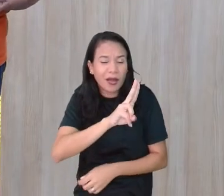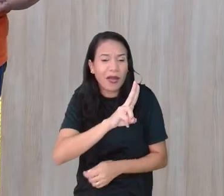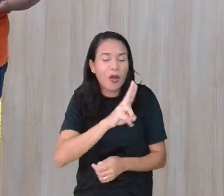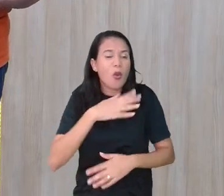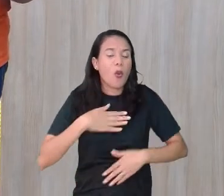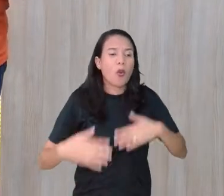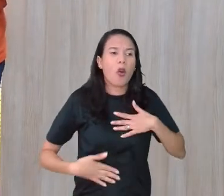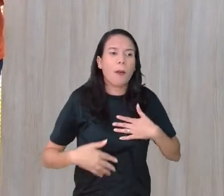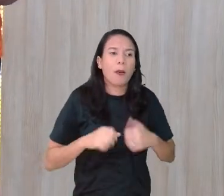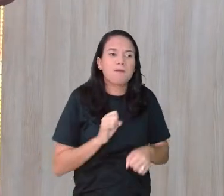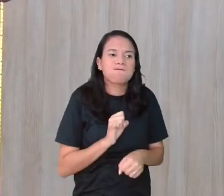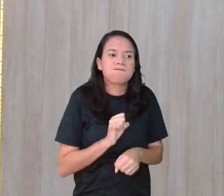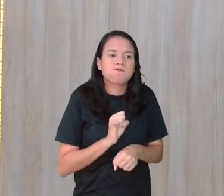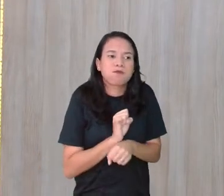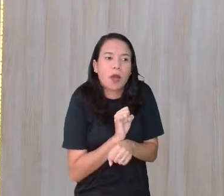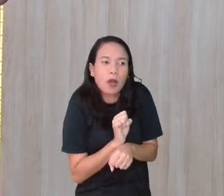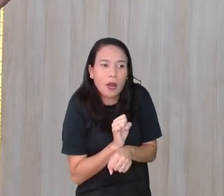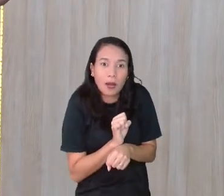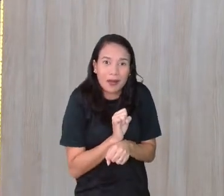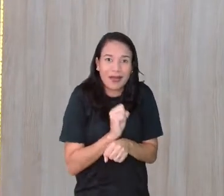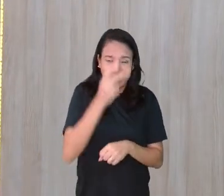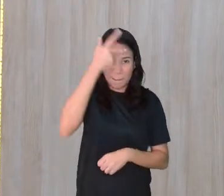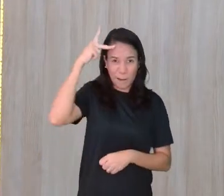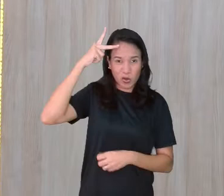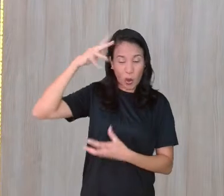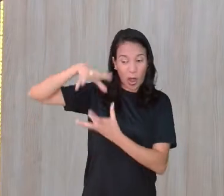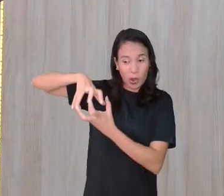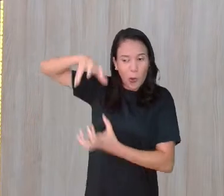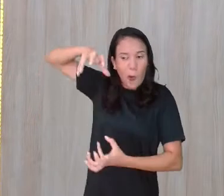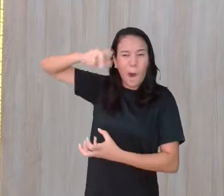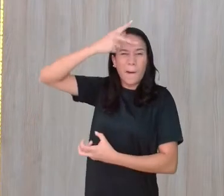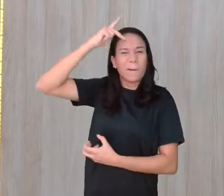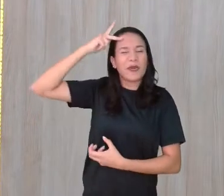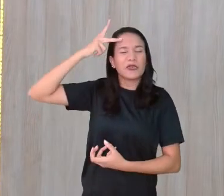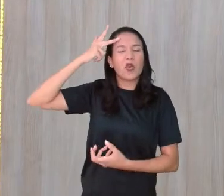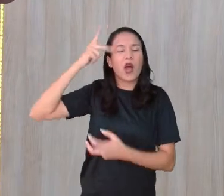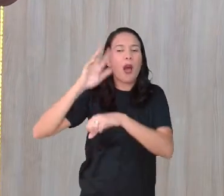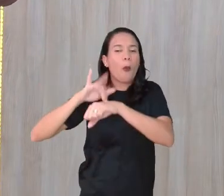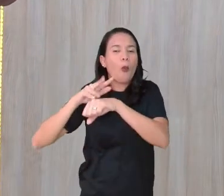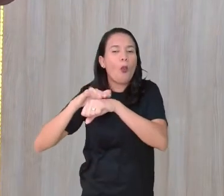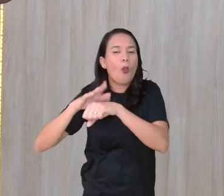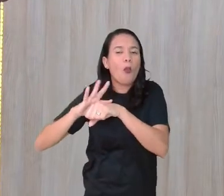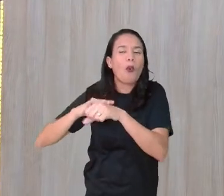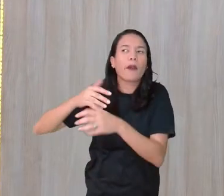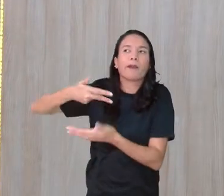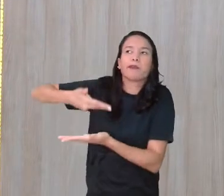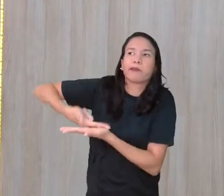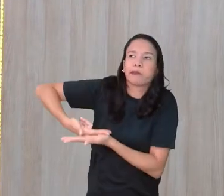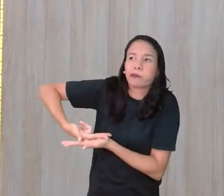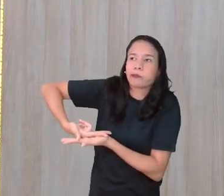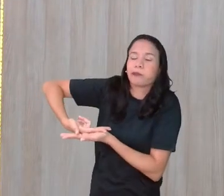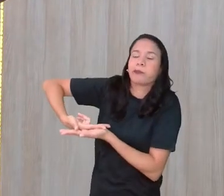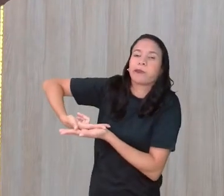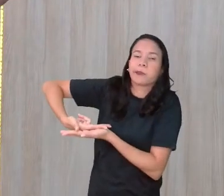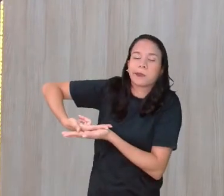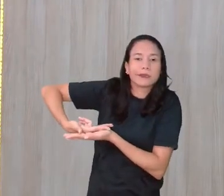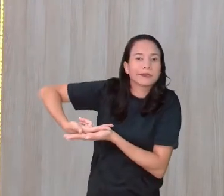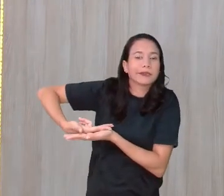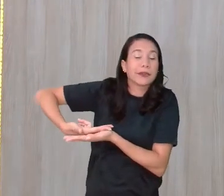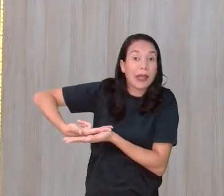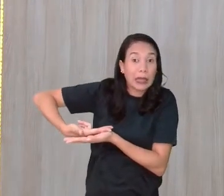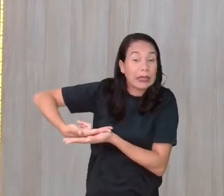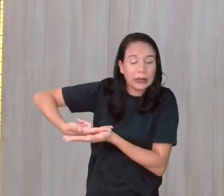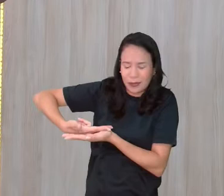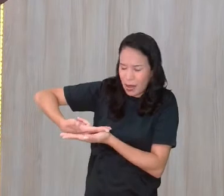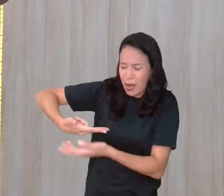atrofiar. As pessoas, os idosos, as pessoas acamadas que ficam muito tempo em cima de uma cama sem movimentar, a